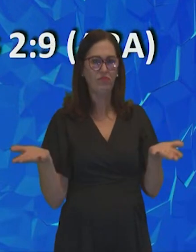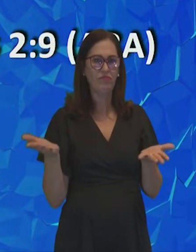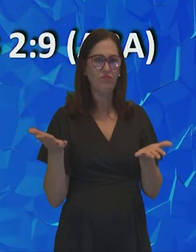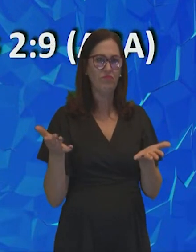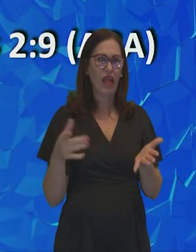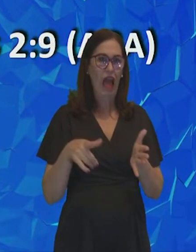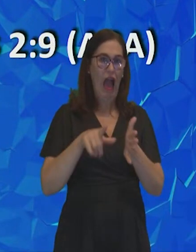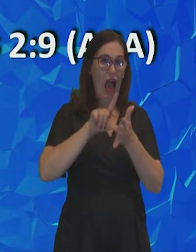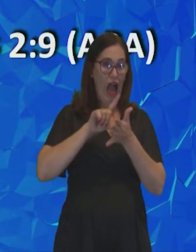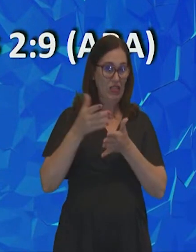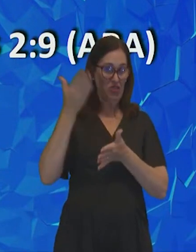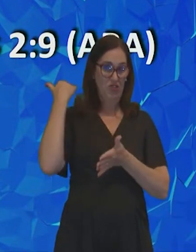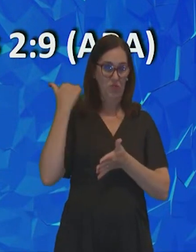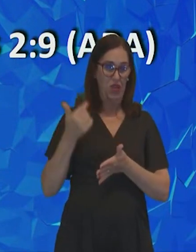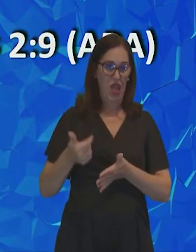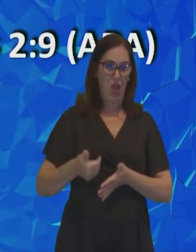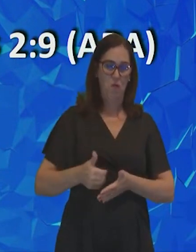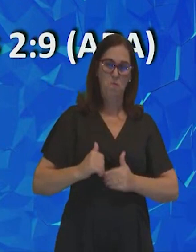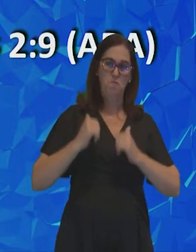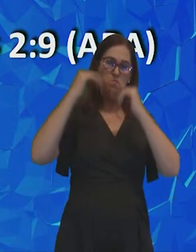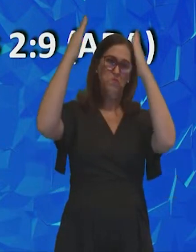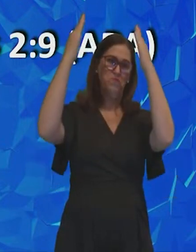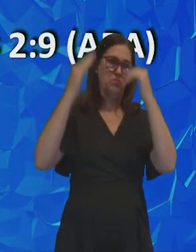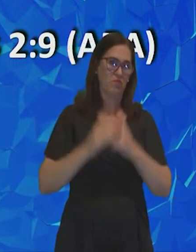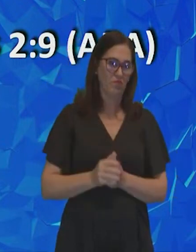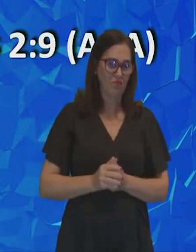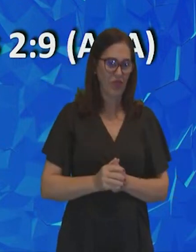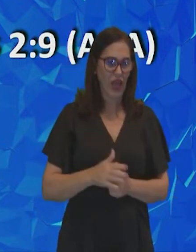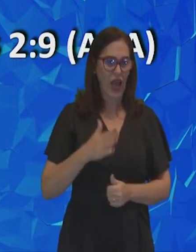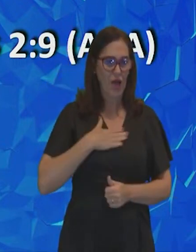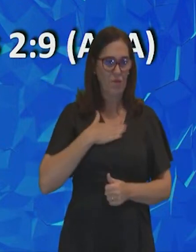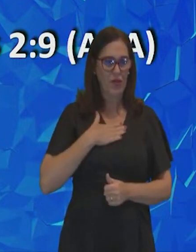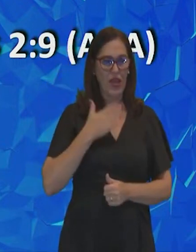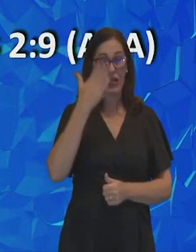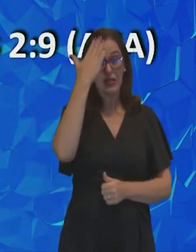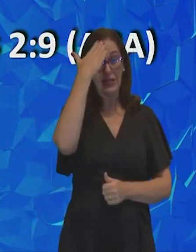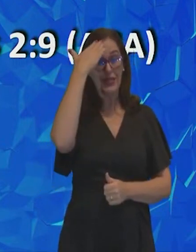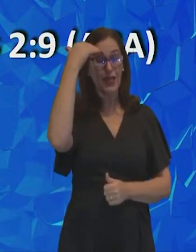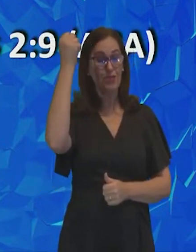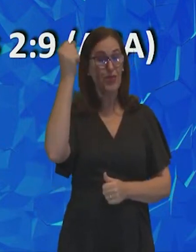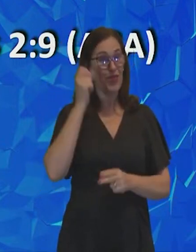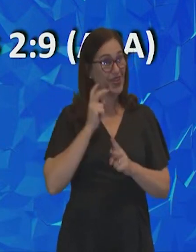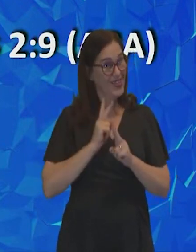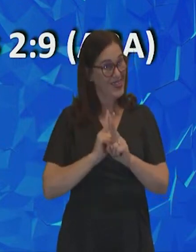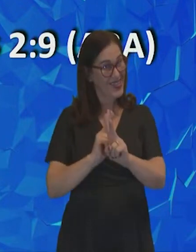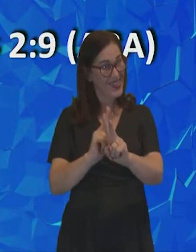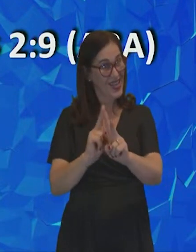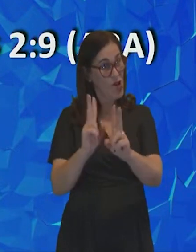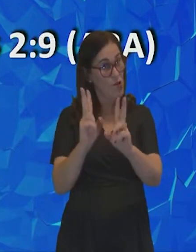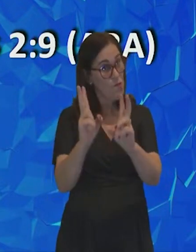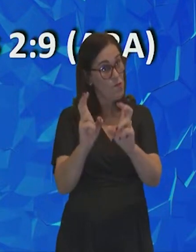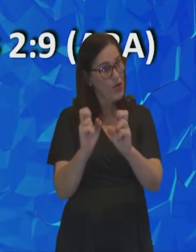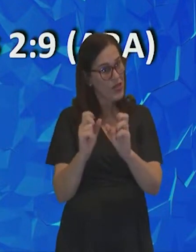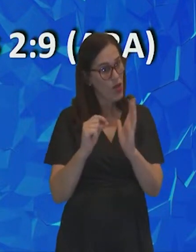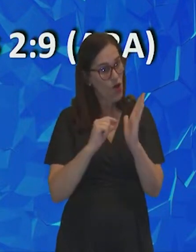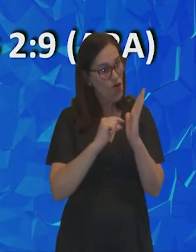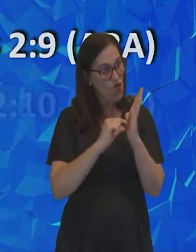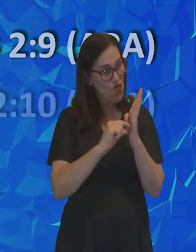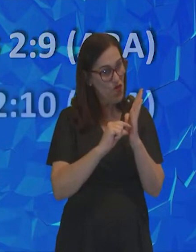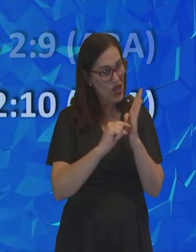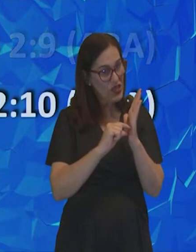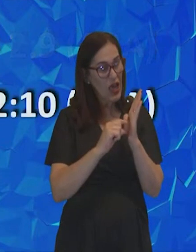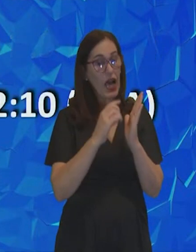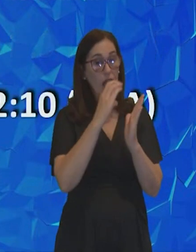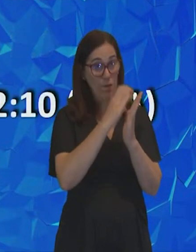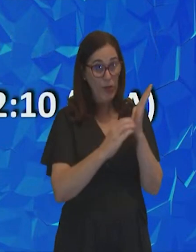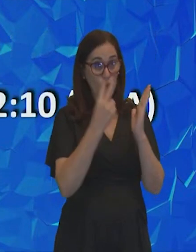em Jerusalém. Perseverou também comigo a minha sabedoria. E percebam aqui no 2,10.